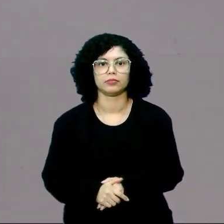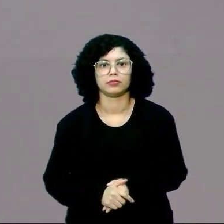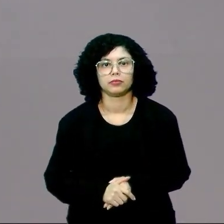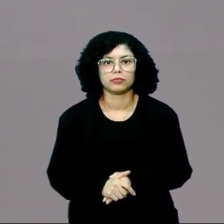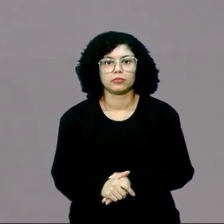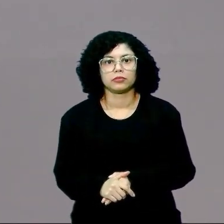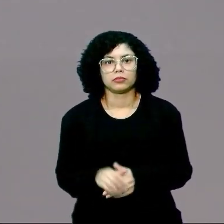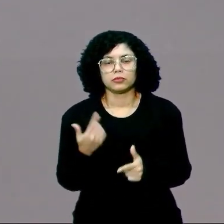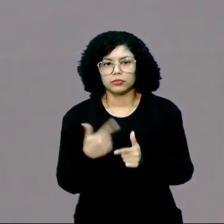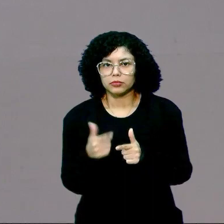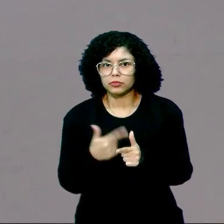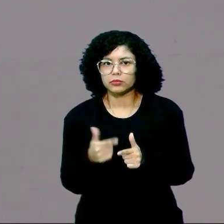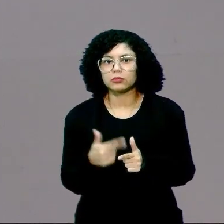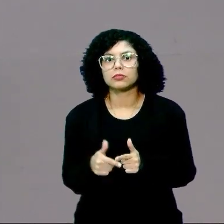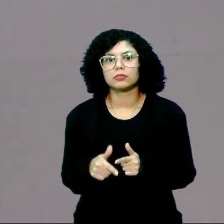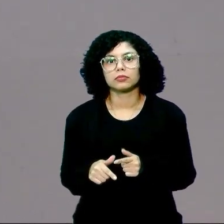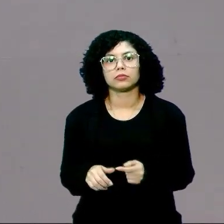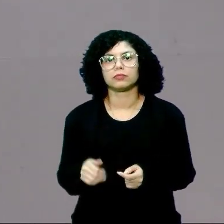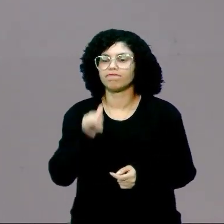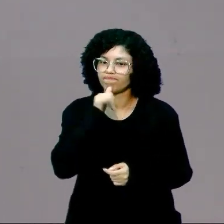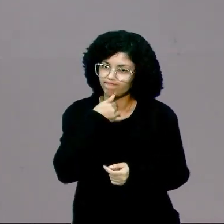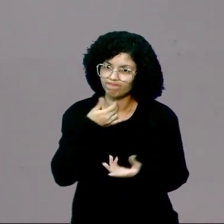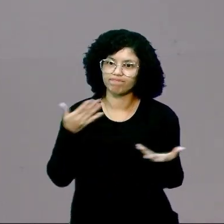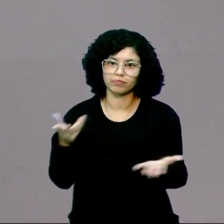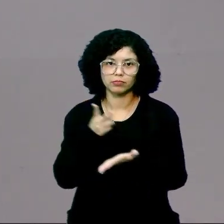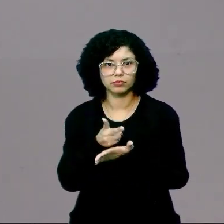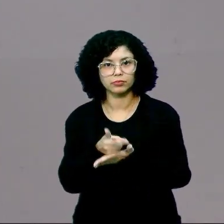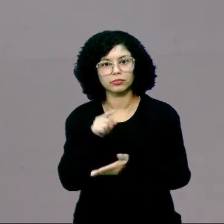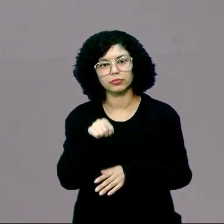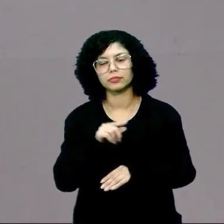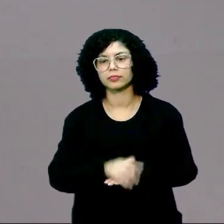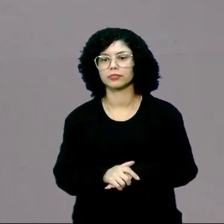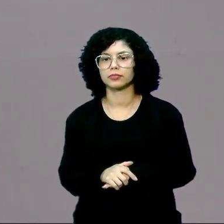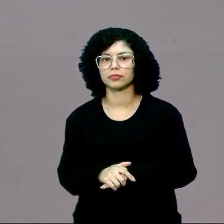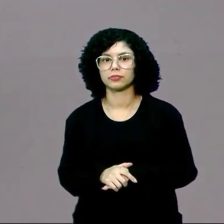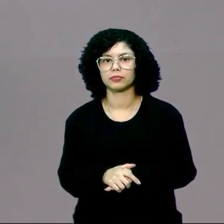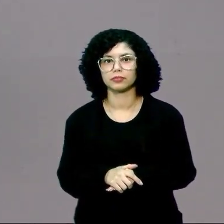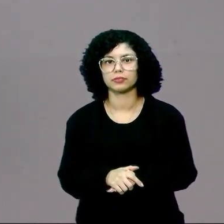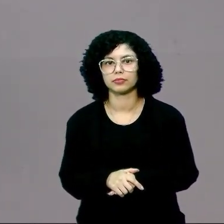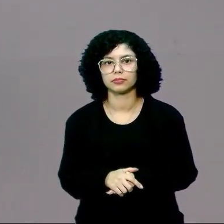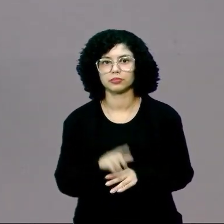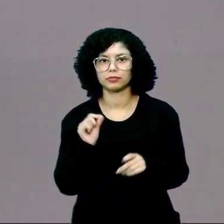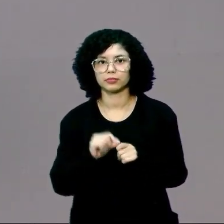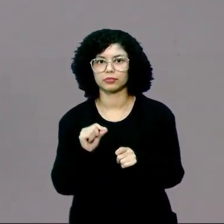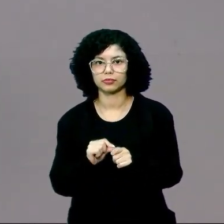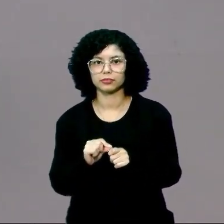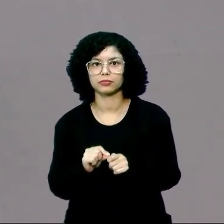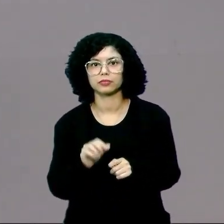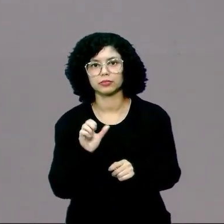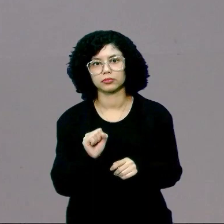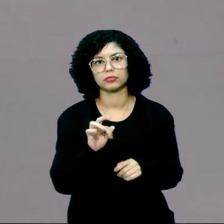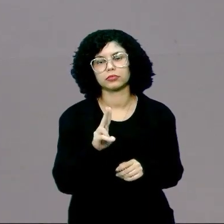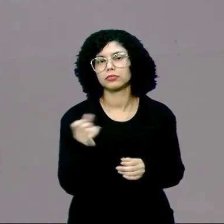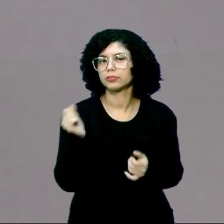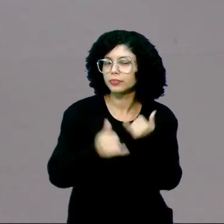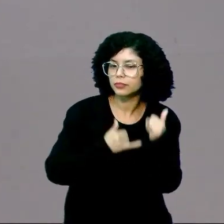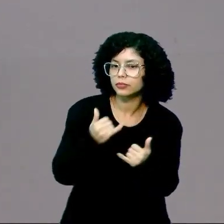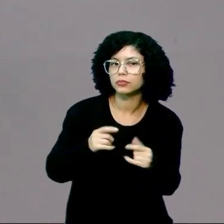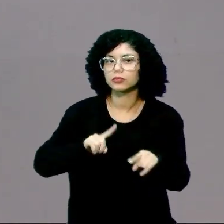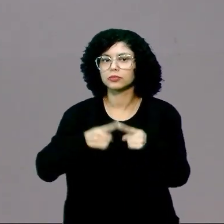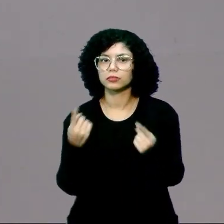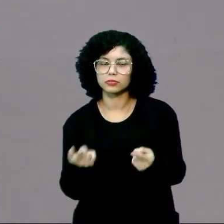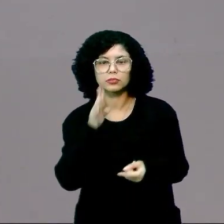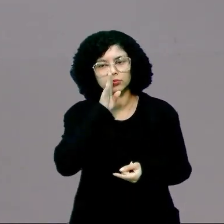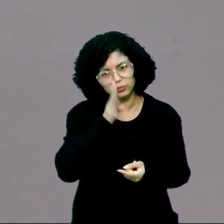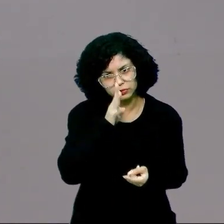Isso é prejudicial e é triste, né, galera? Ao mesmo tempo. A gente faz aqui a sátira, faz a brincadeira, mas